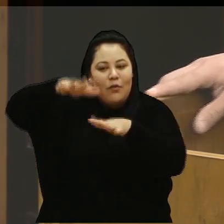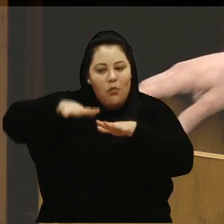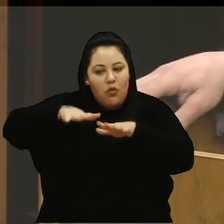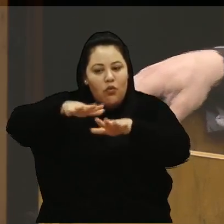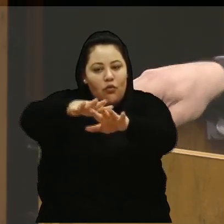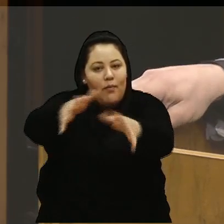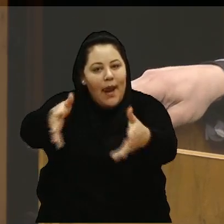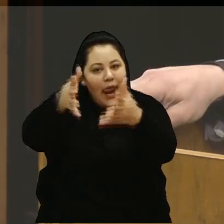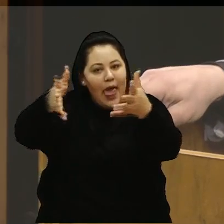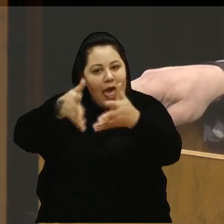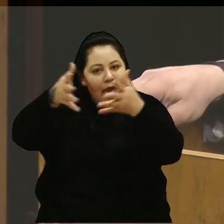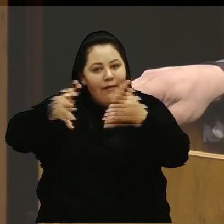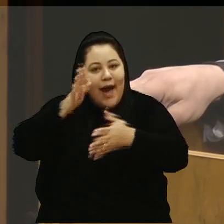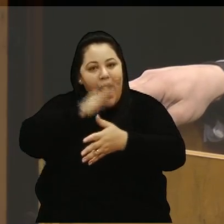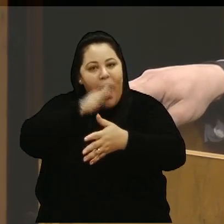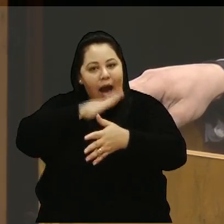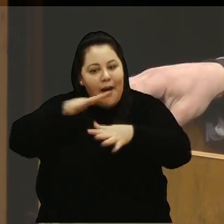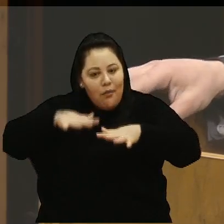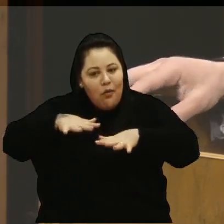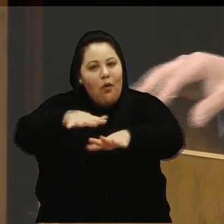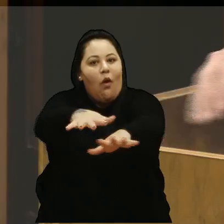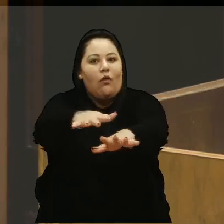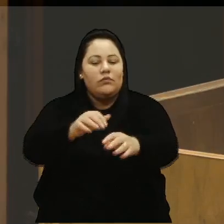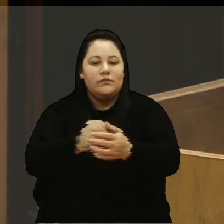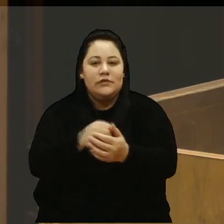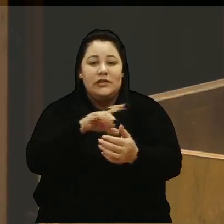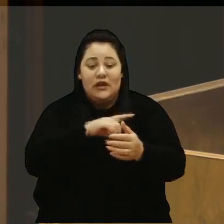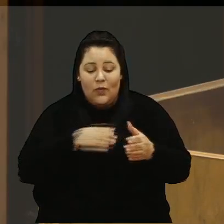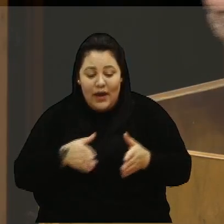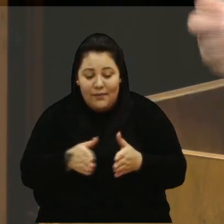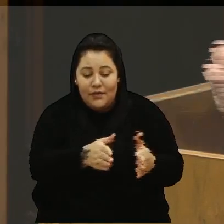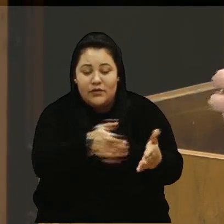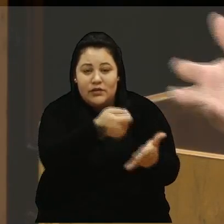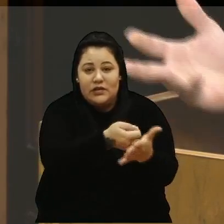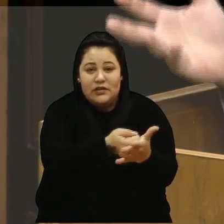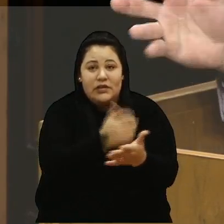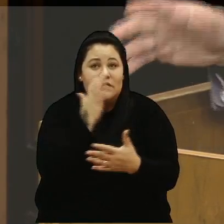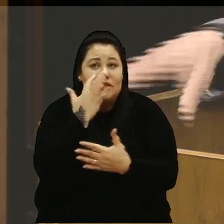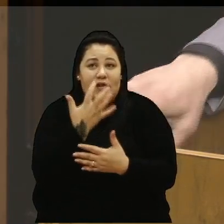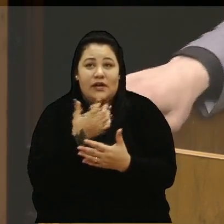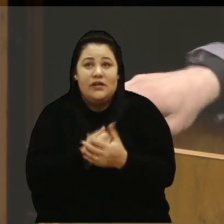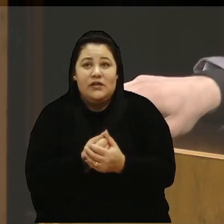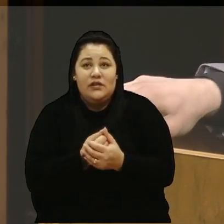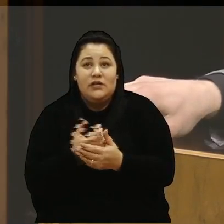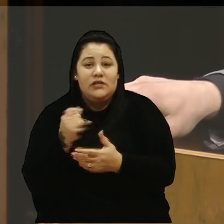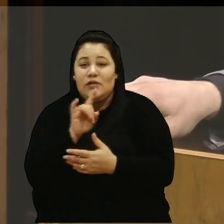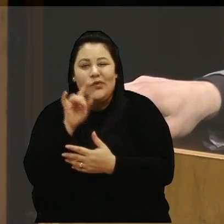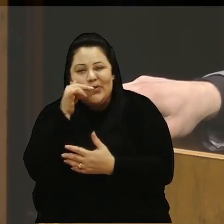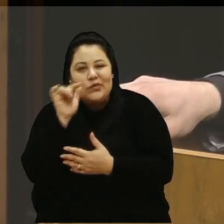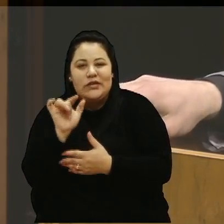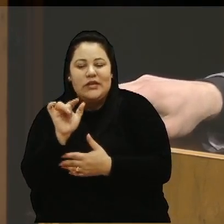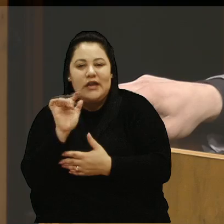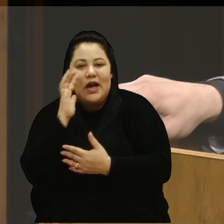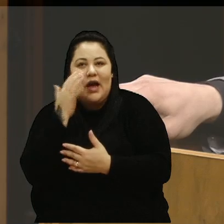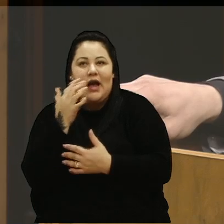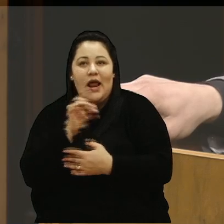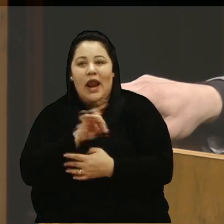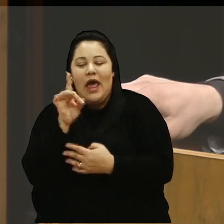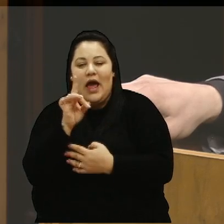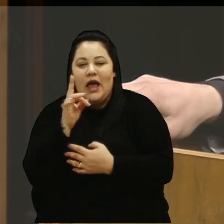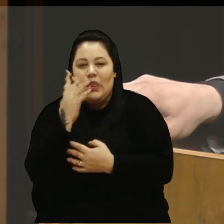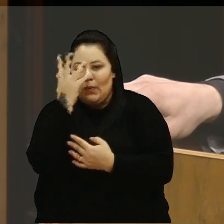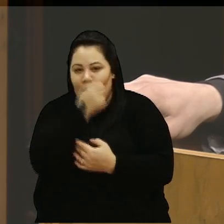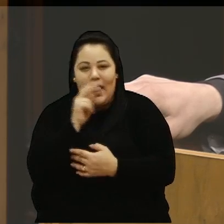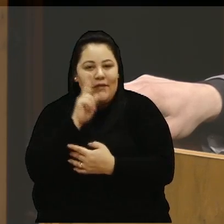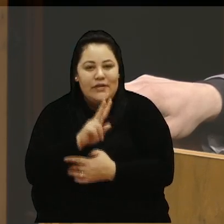Tem um trecho que eu estou tentando resolver. Se eu não conseguir resolver aquele trecho, eu não vou conseguir resolver nenhum trecho. Que é lá no Bela Vista,